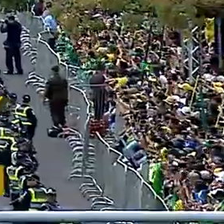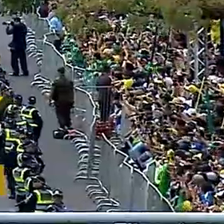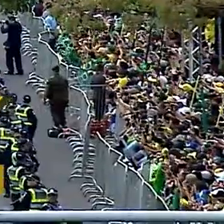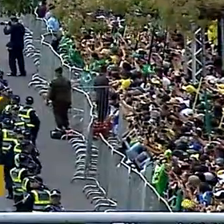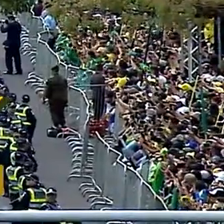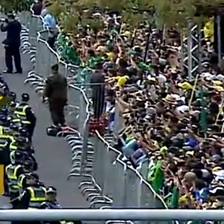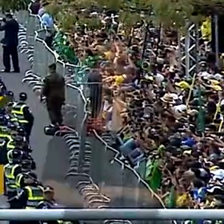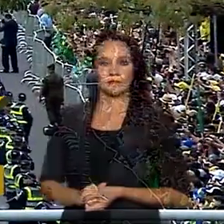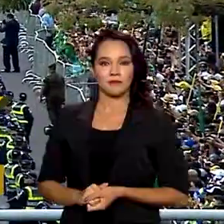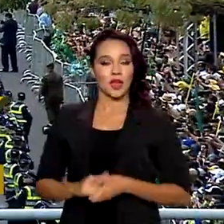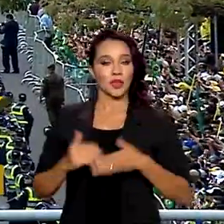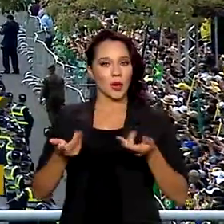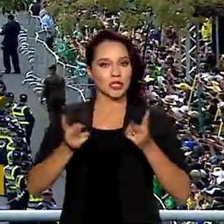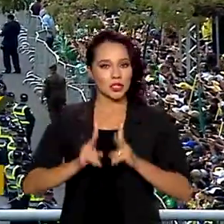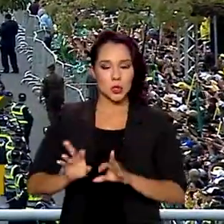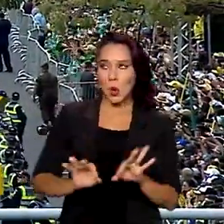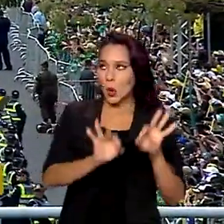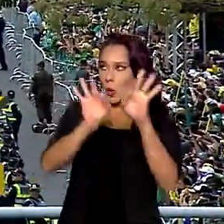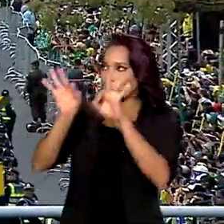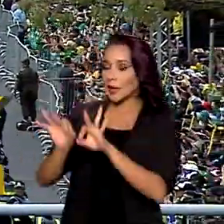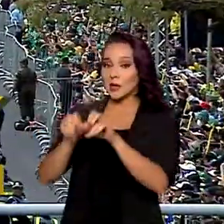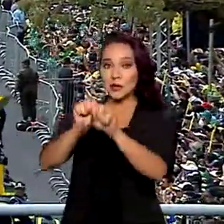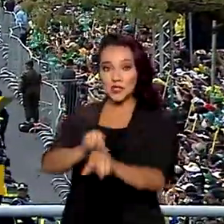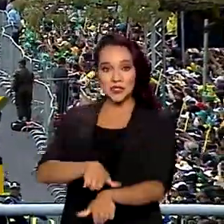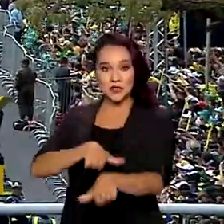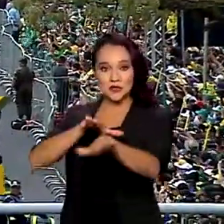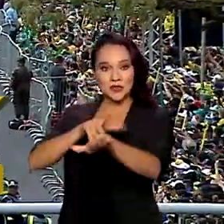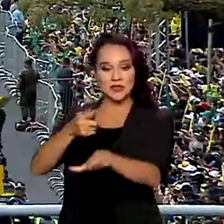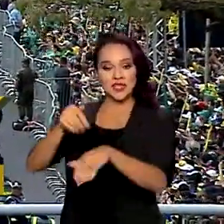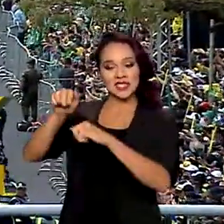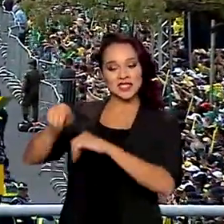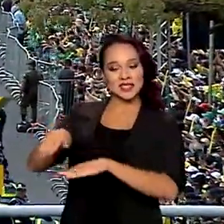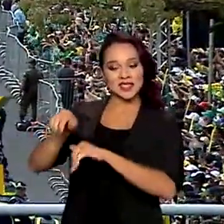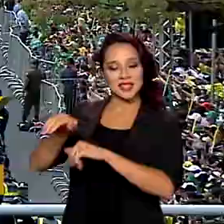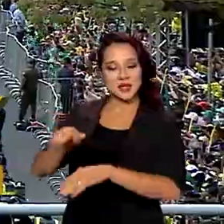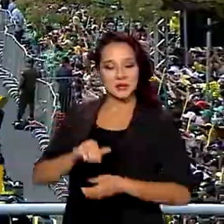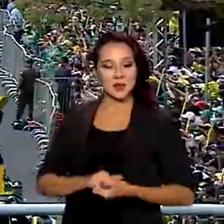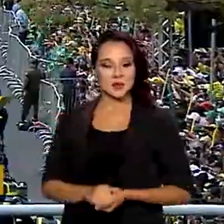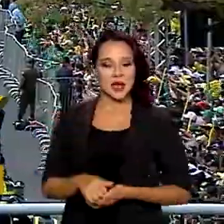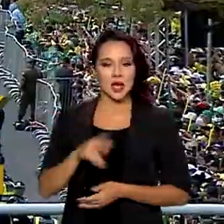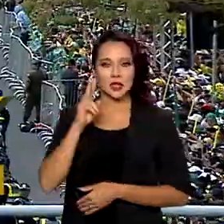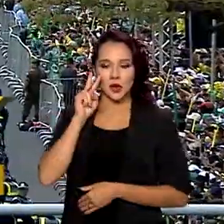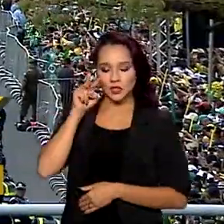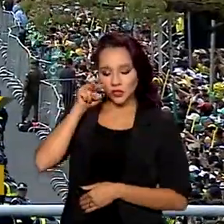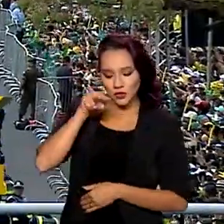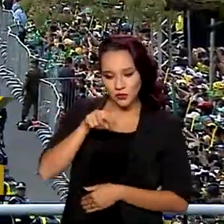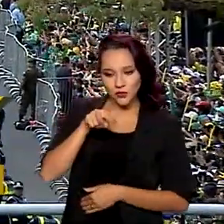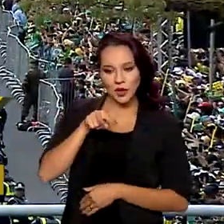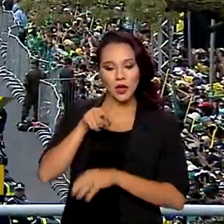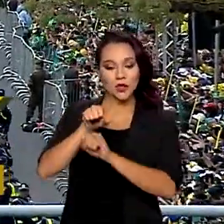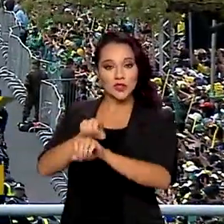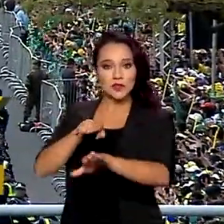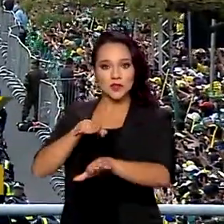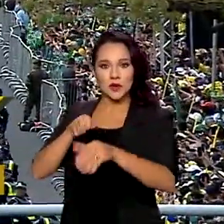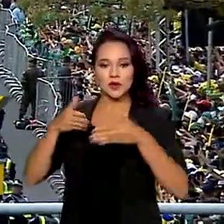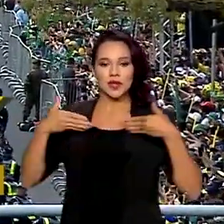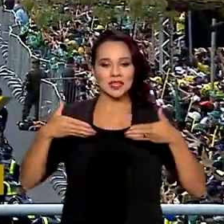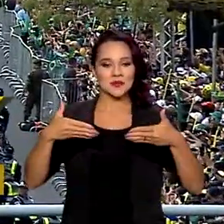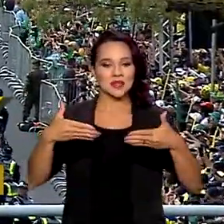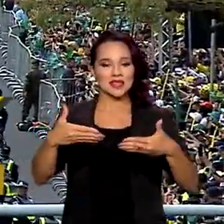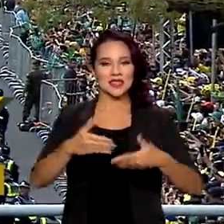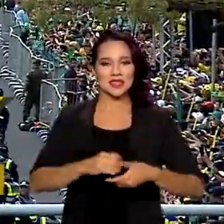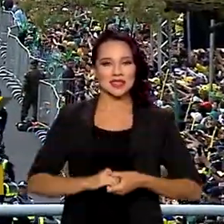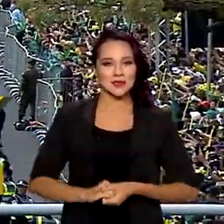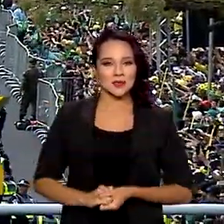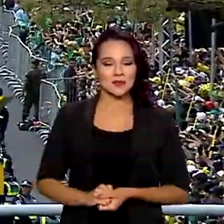A gente segue acompanhando aqui o desfile do 7 de setembro. A visão de baixo ali do desfile na Esplanada dos